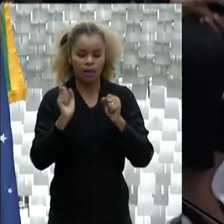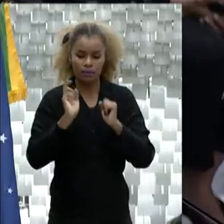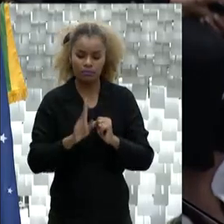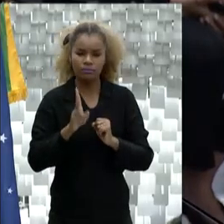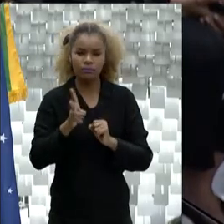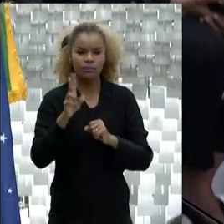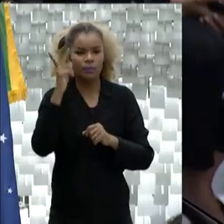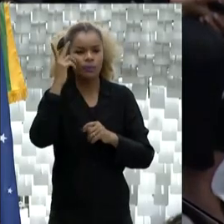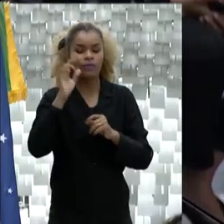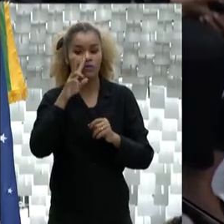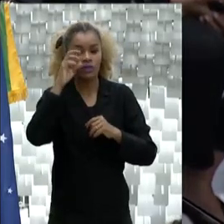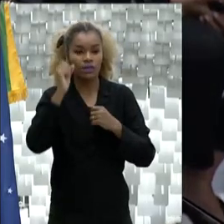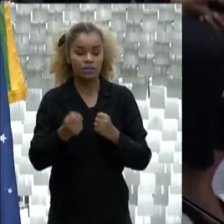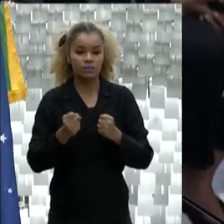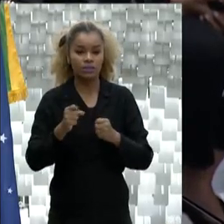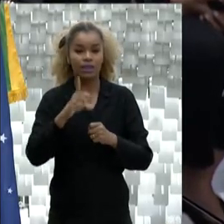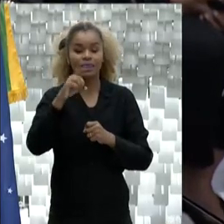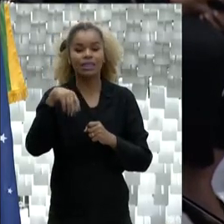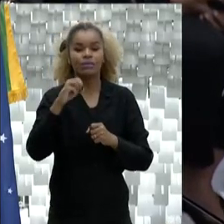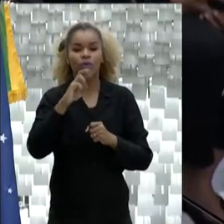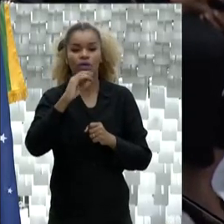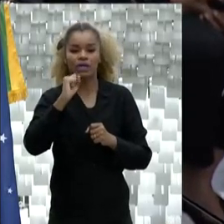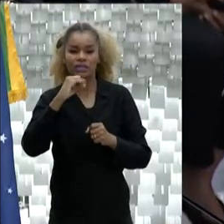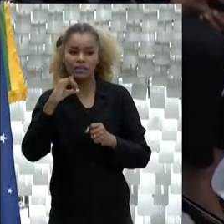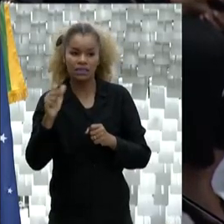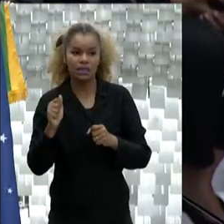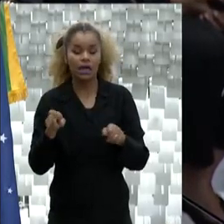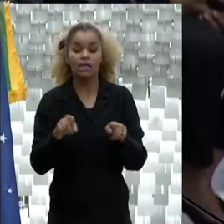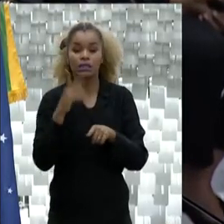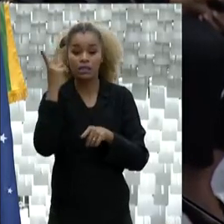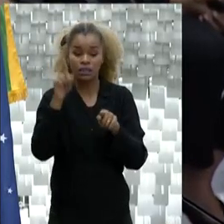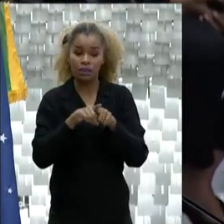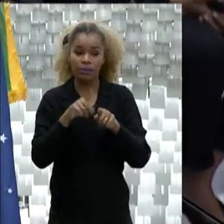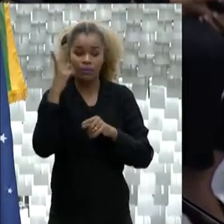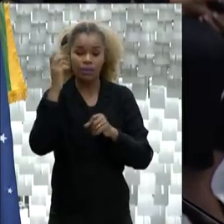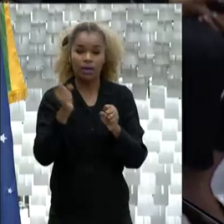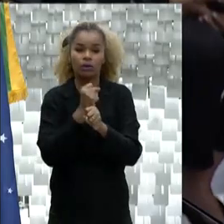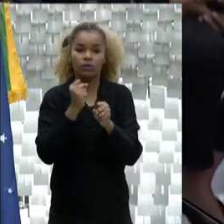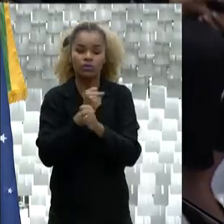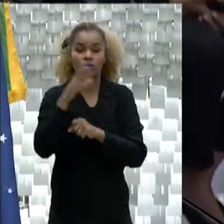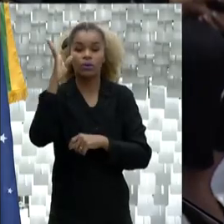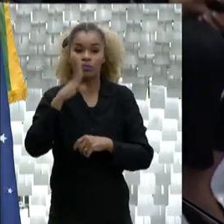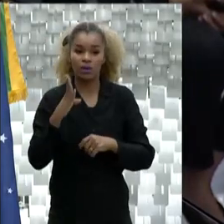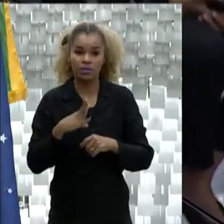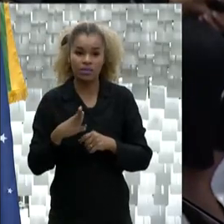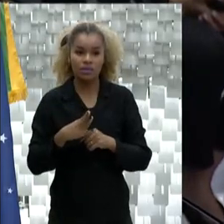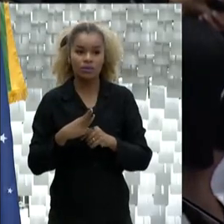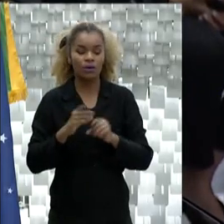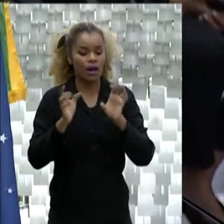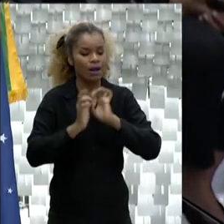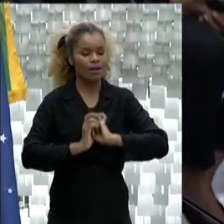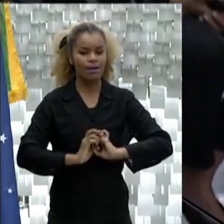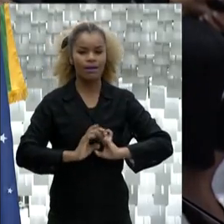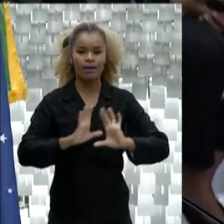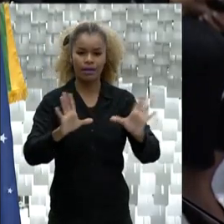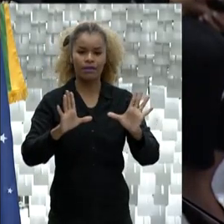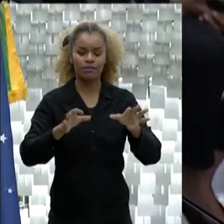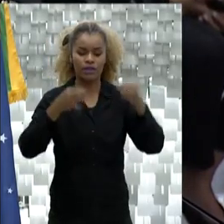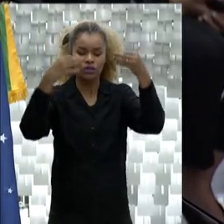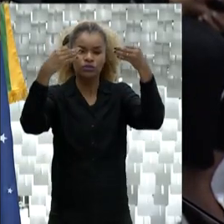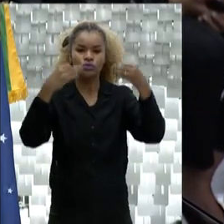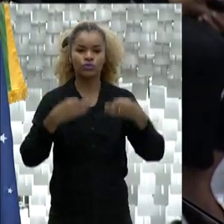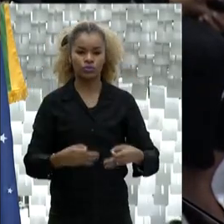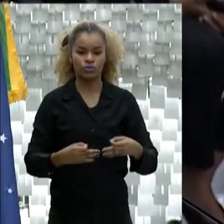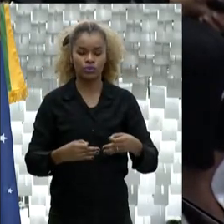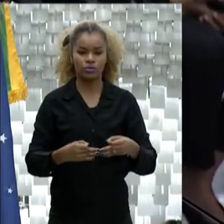para o fortalecimento da democracia e para a construção de um Brasil livre,